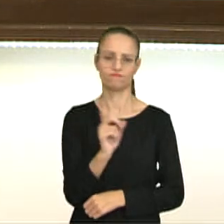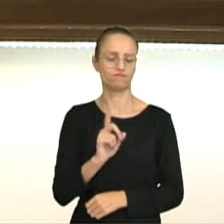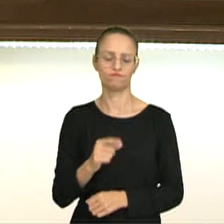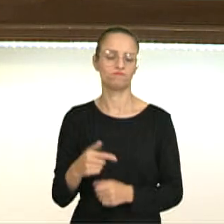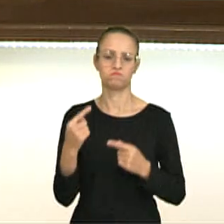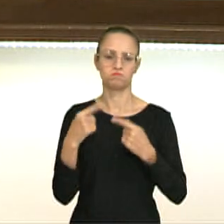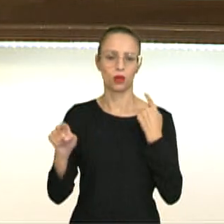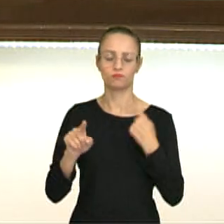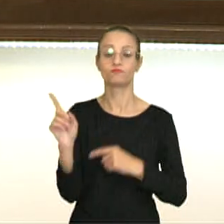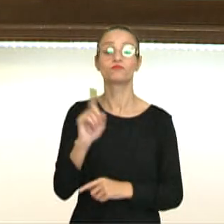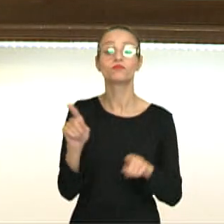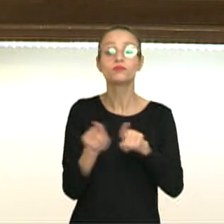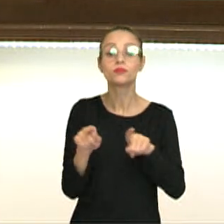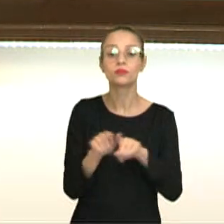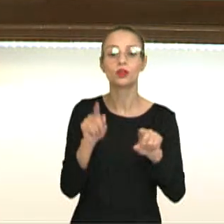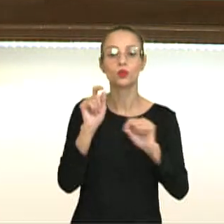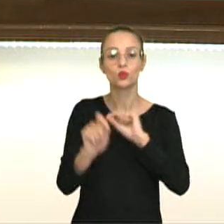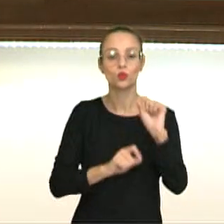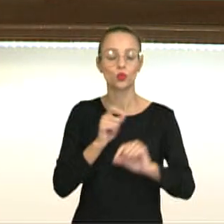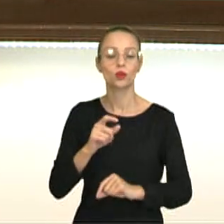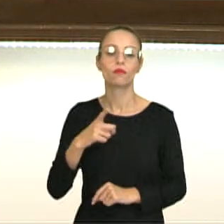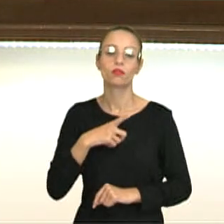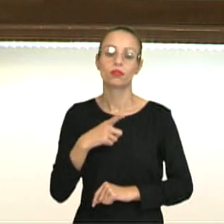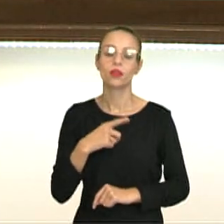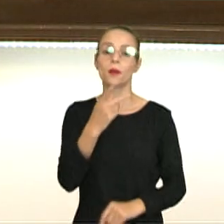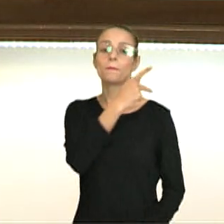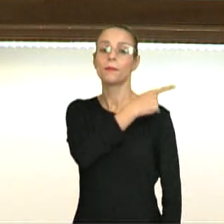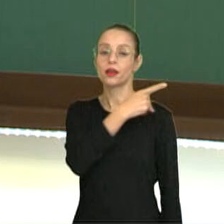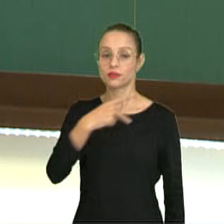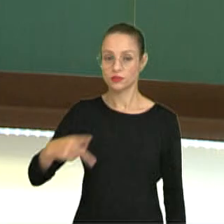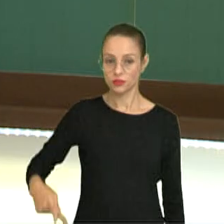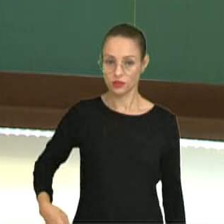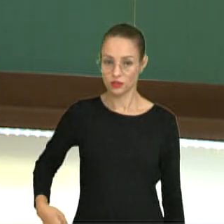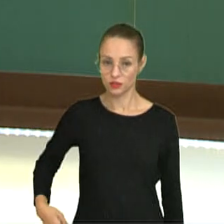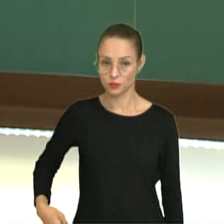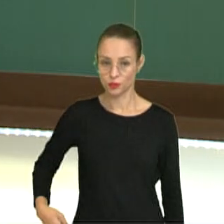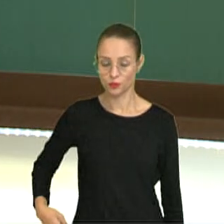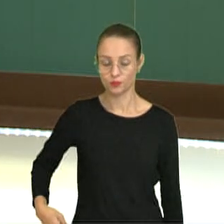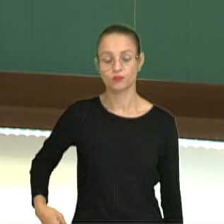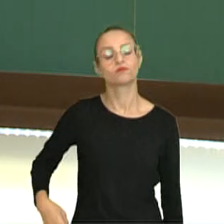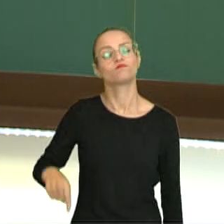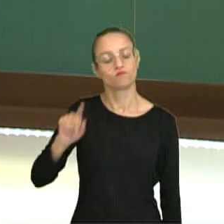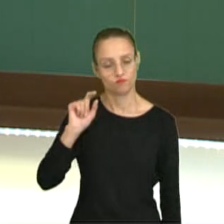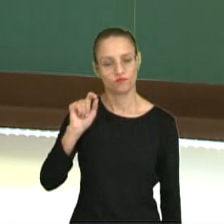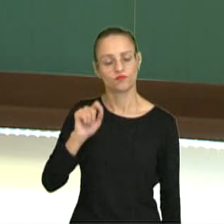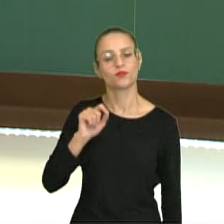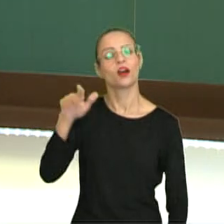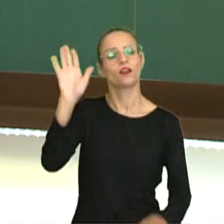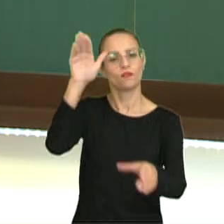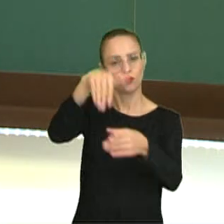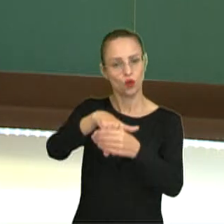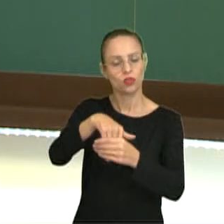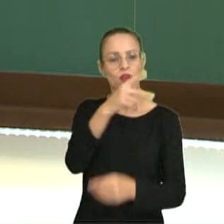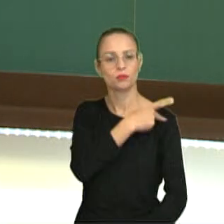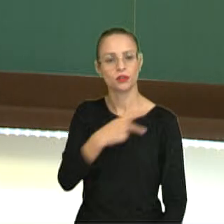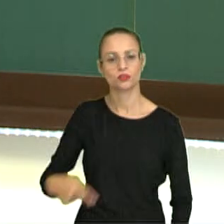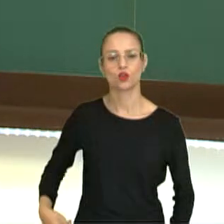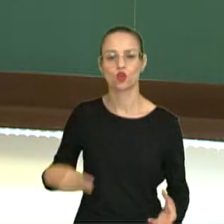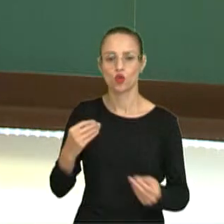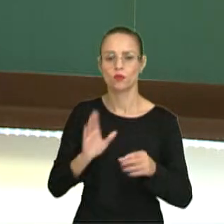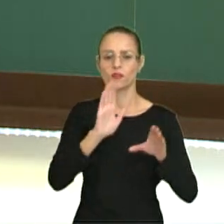pegou, e a gente vai ter também, né, o presidencialismo. Então você vai eleger um presidente através dos